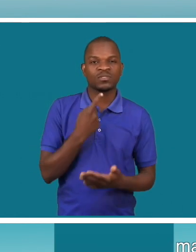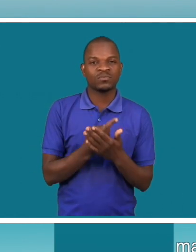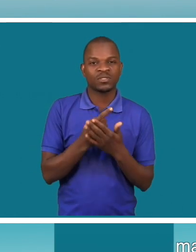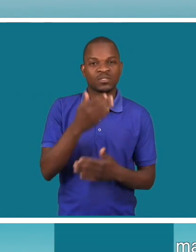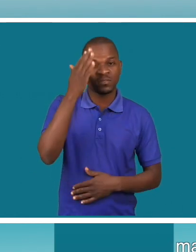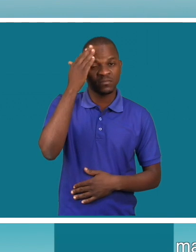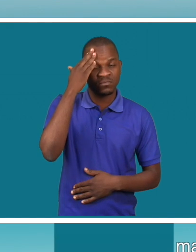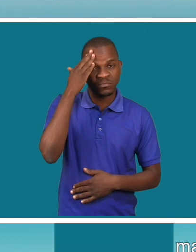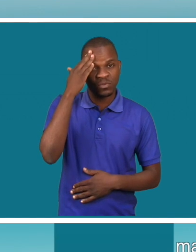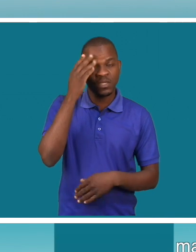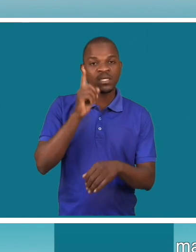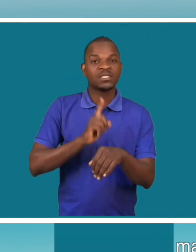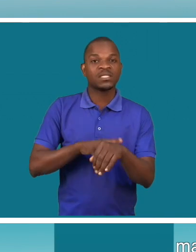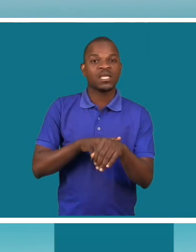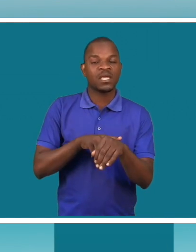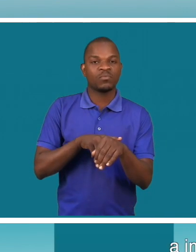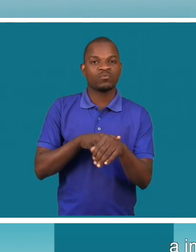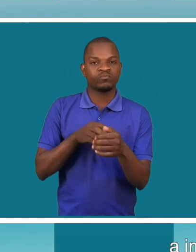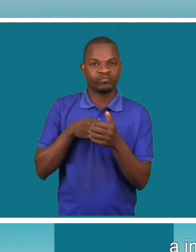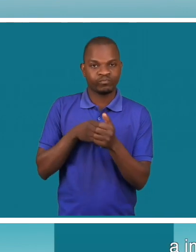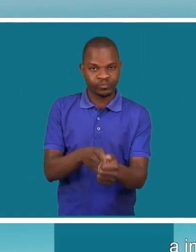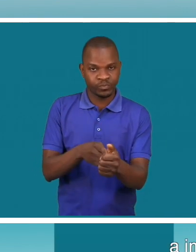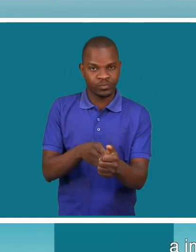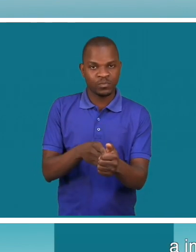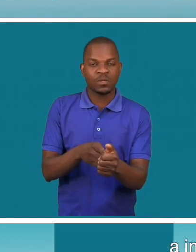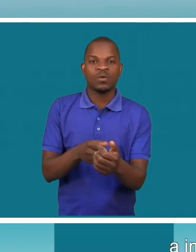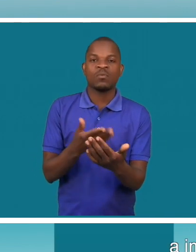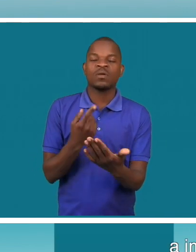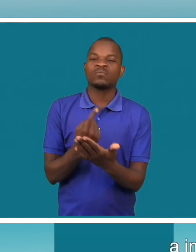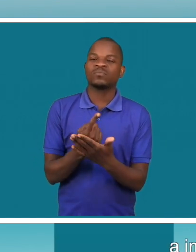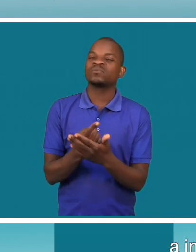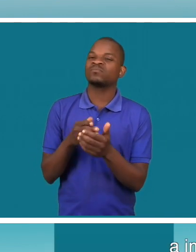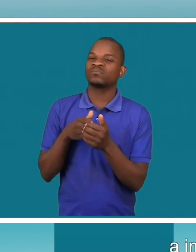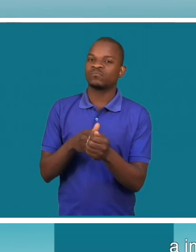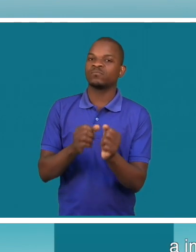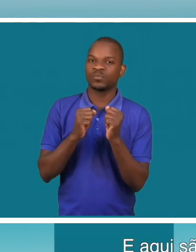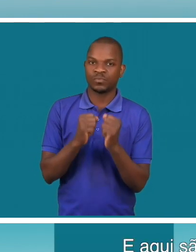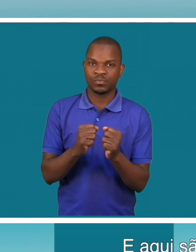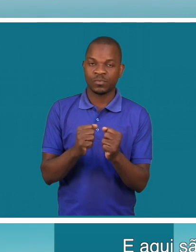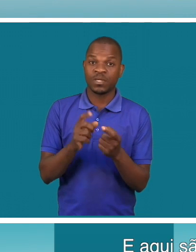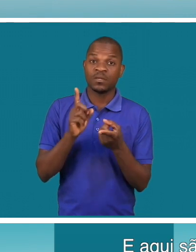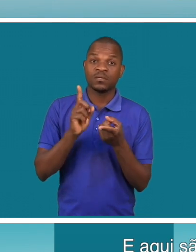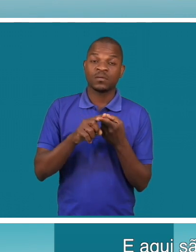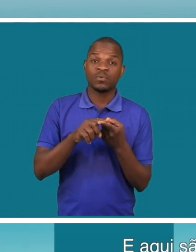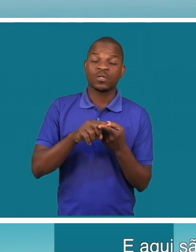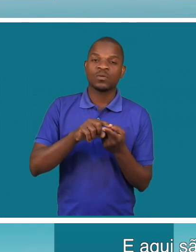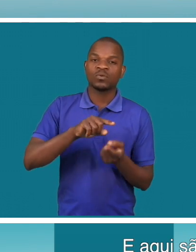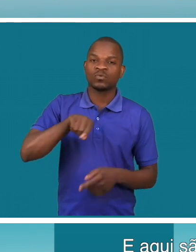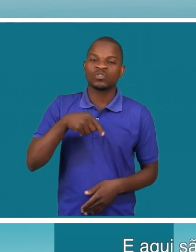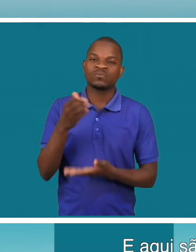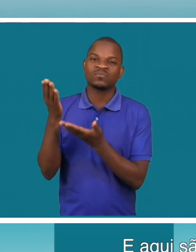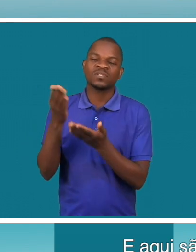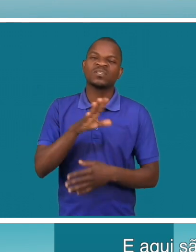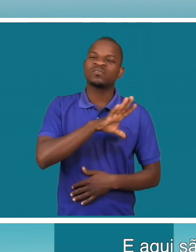a componente dos prazos, a implementação dos prazos que devem ser cumpridas. E aqui são convidados